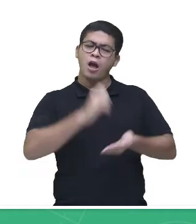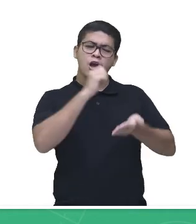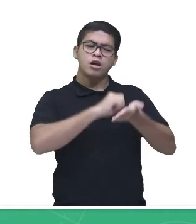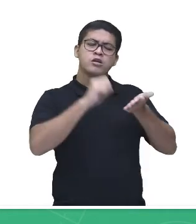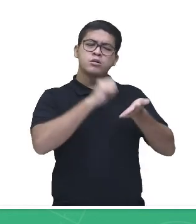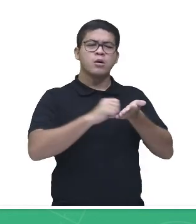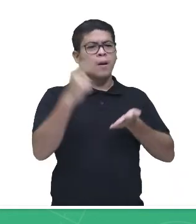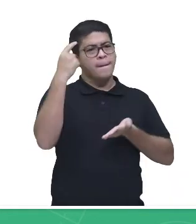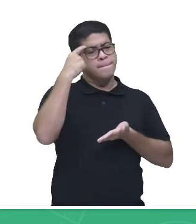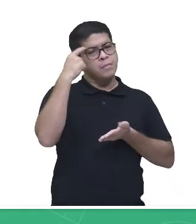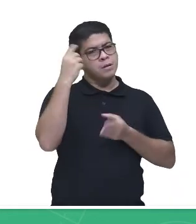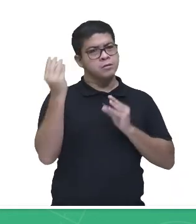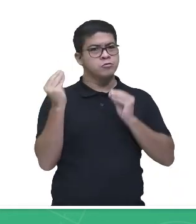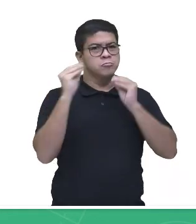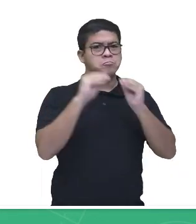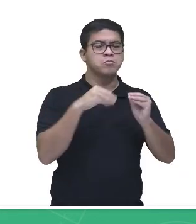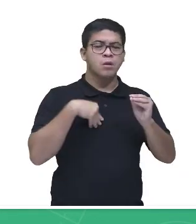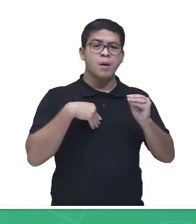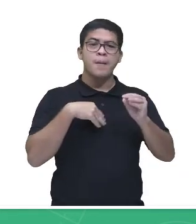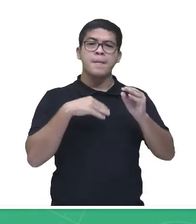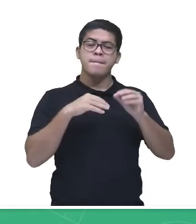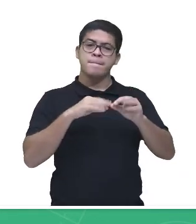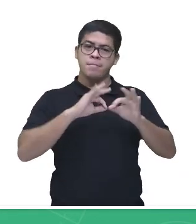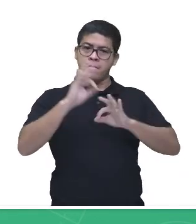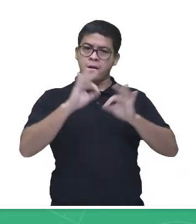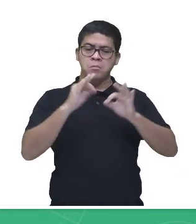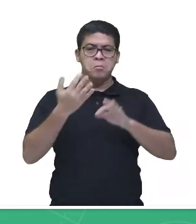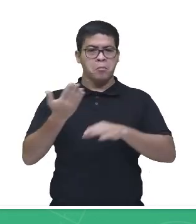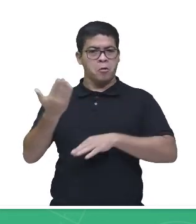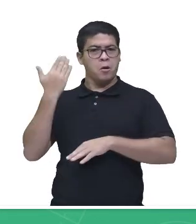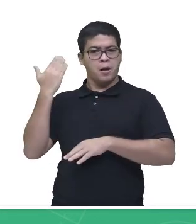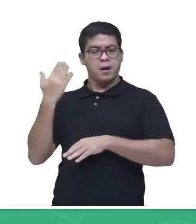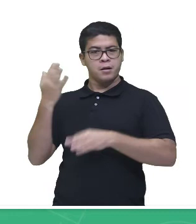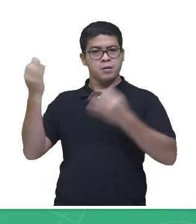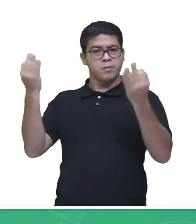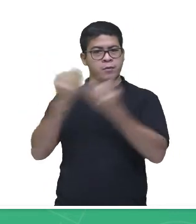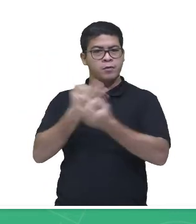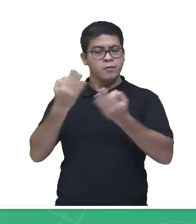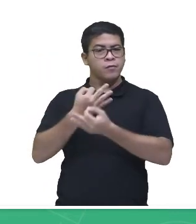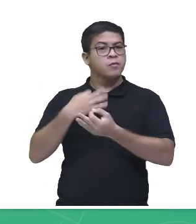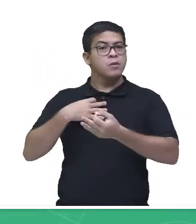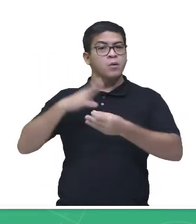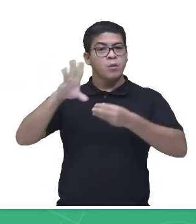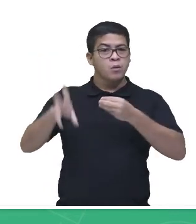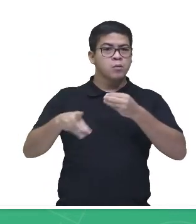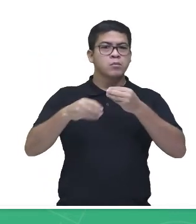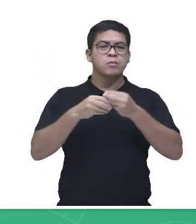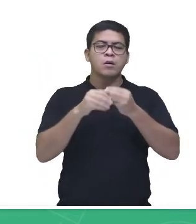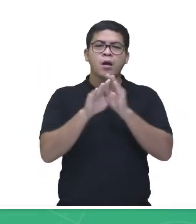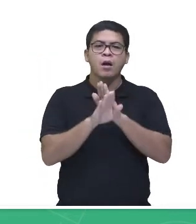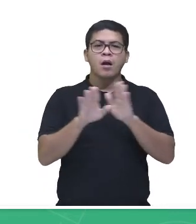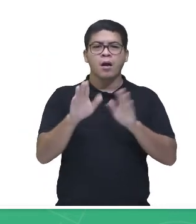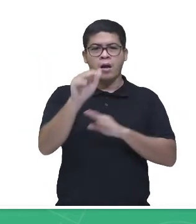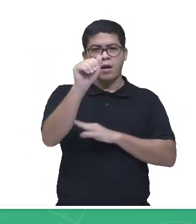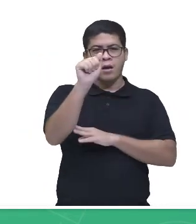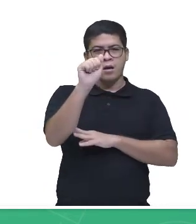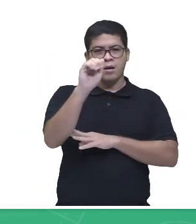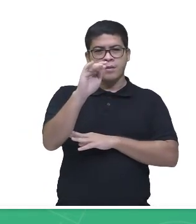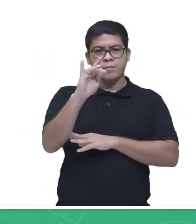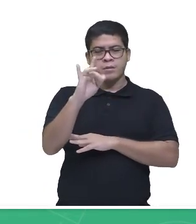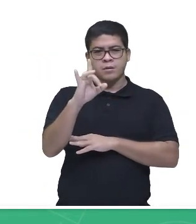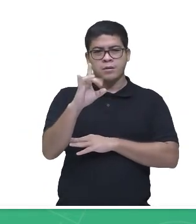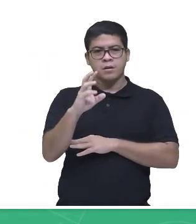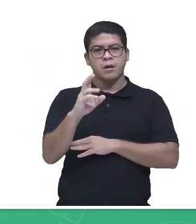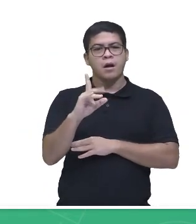verbos irregulares em pretérito perfeito composto del indicativo. Nós temos aí A, B, C, D,